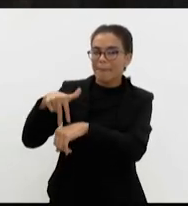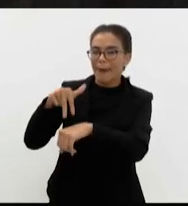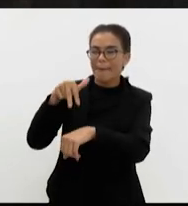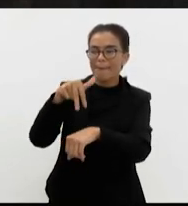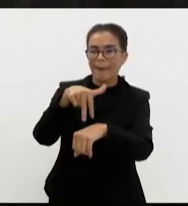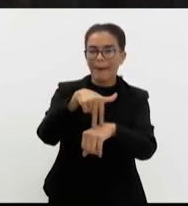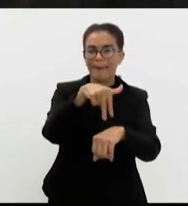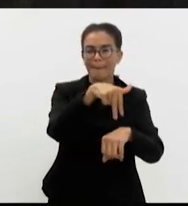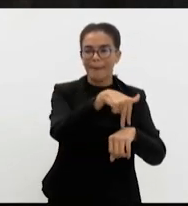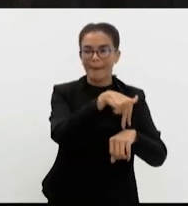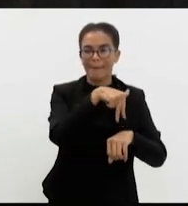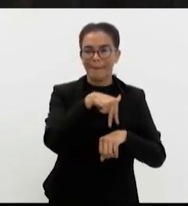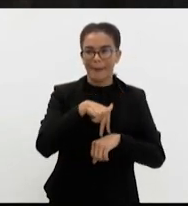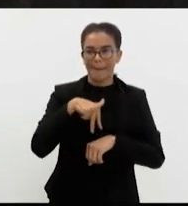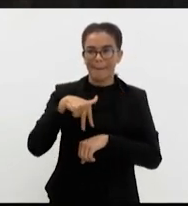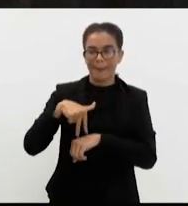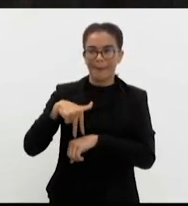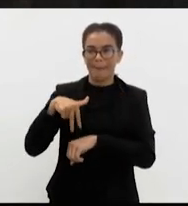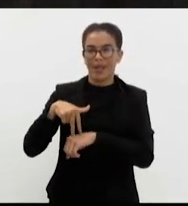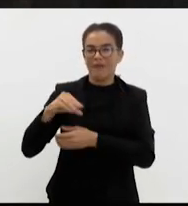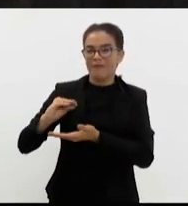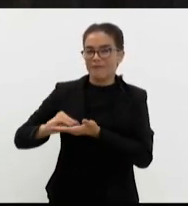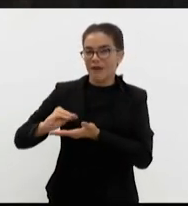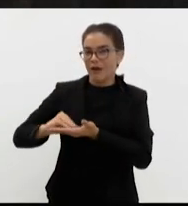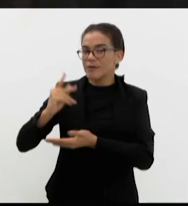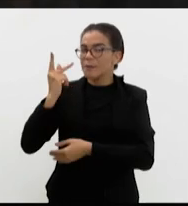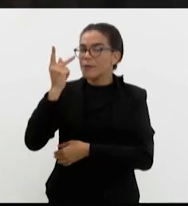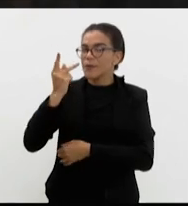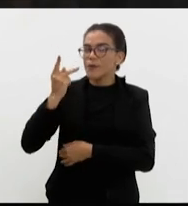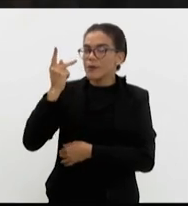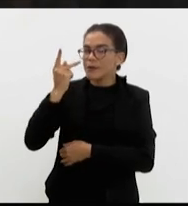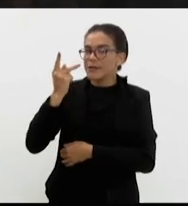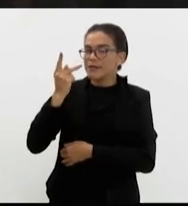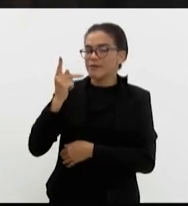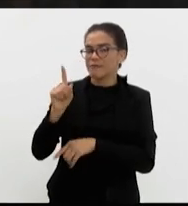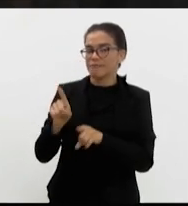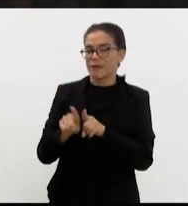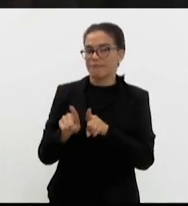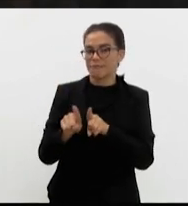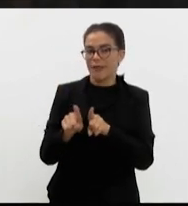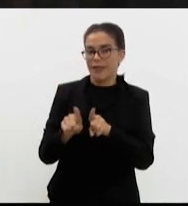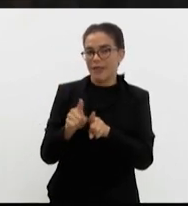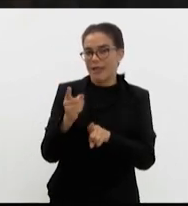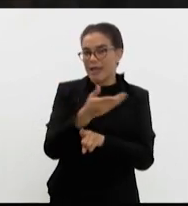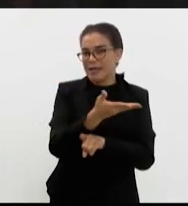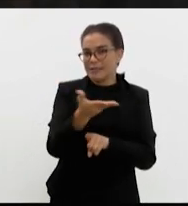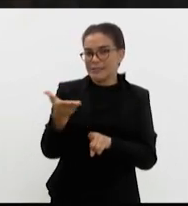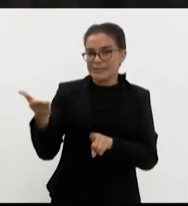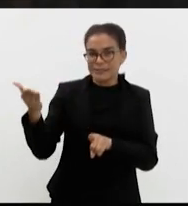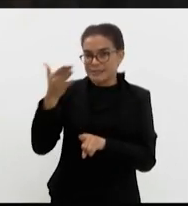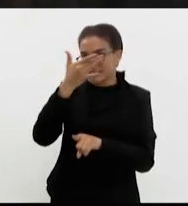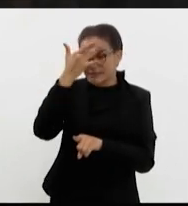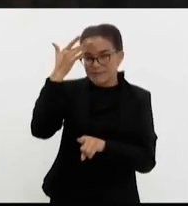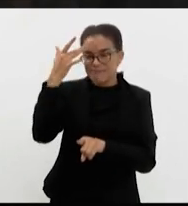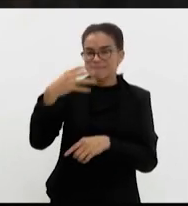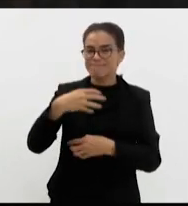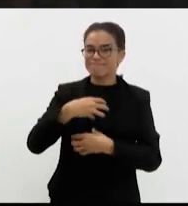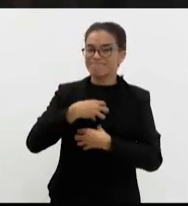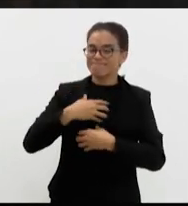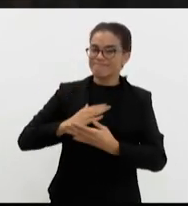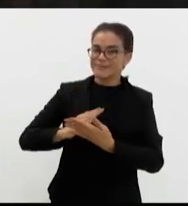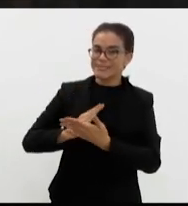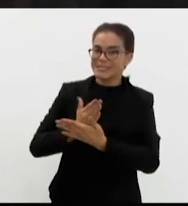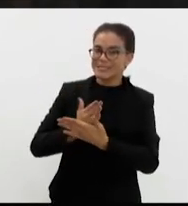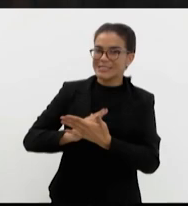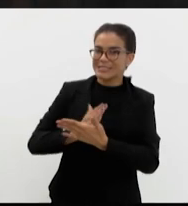deodalto aos políticos e as pessoas como um todo é se incomodar com